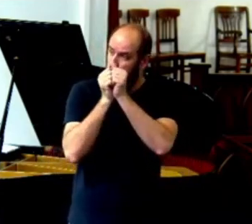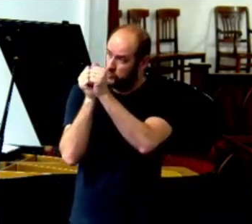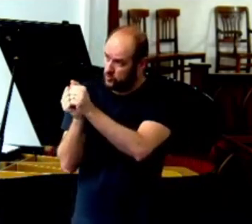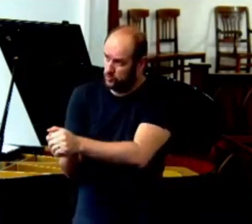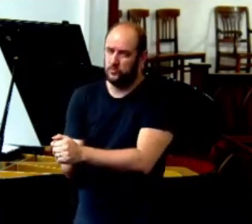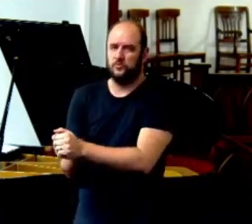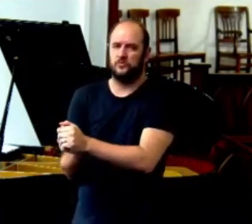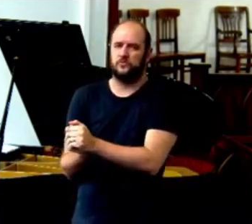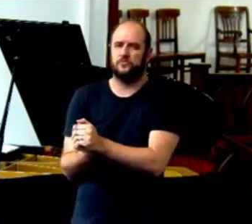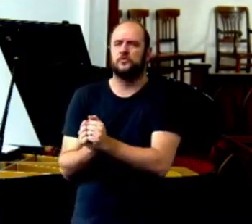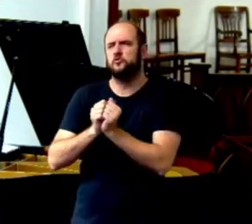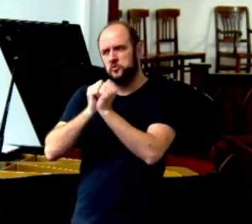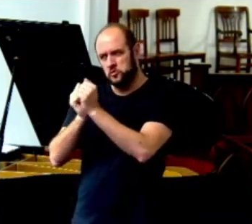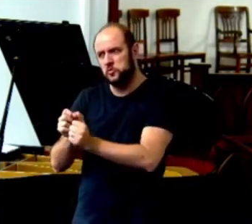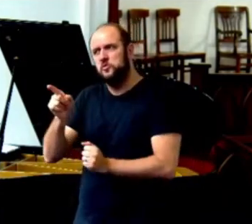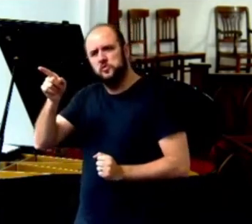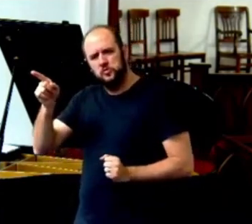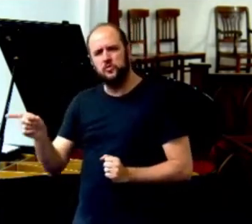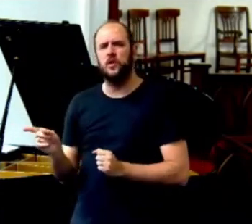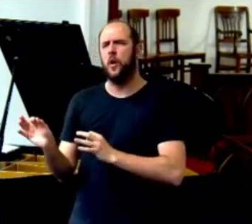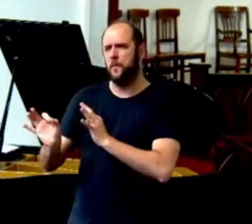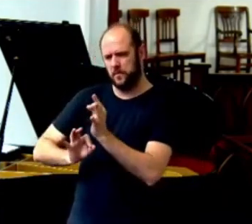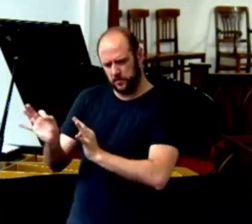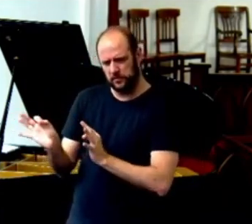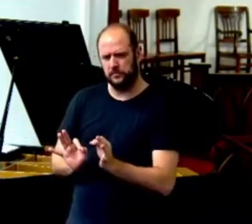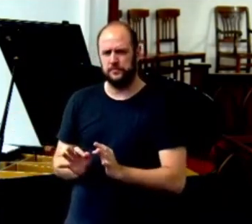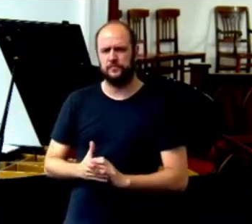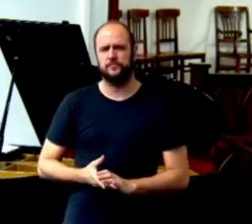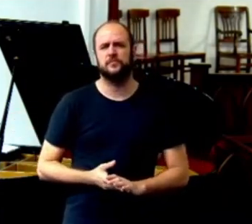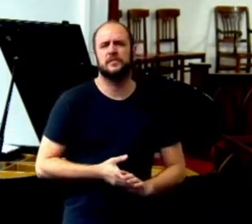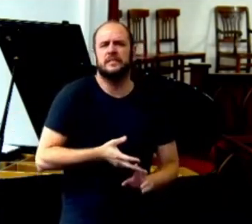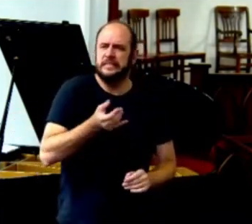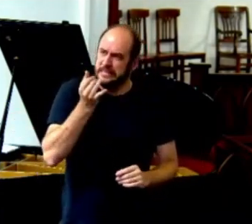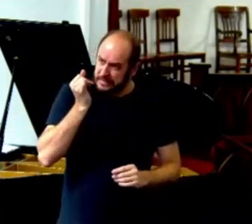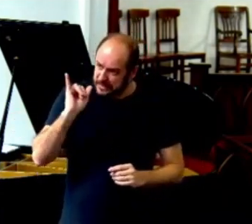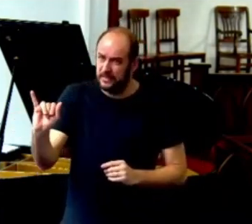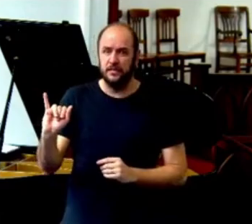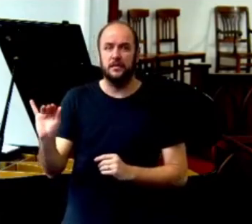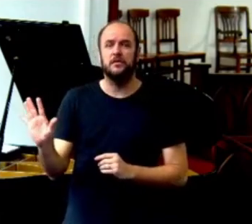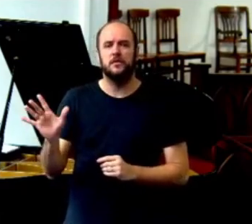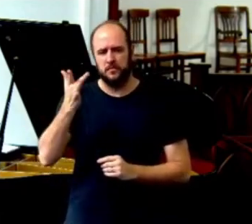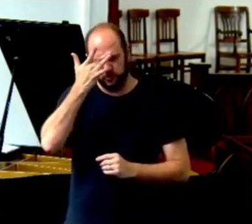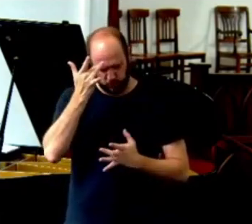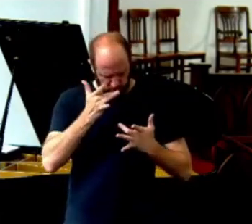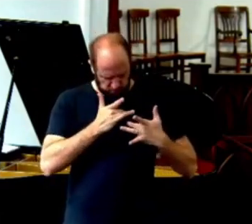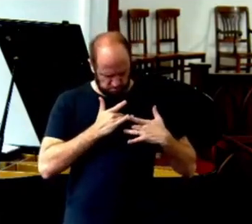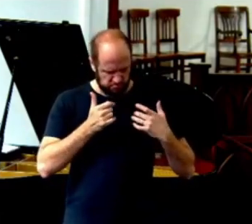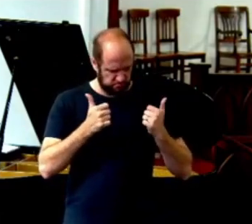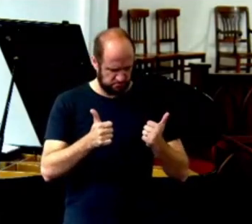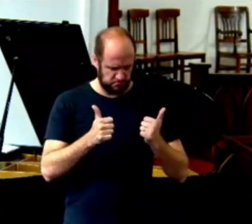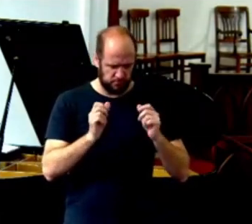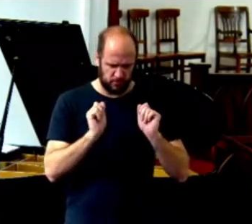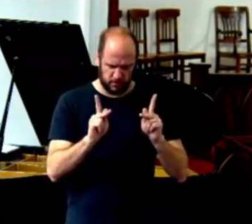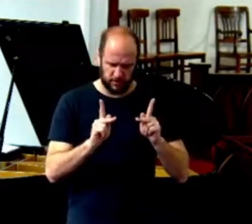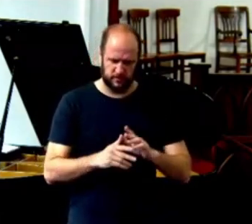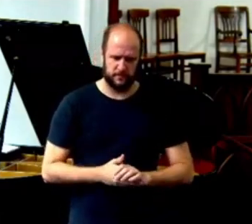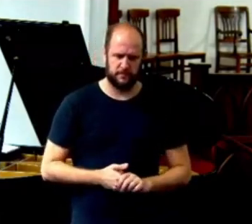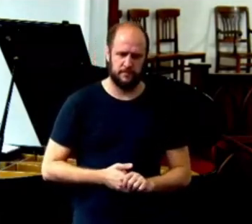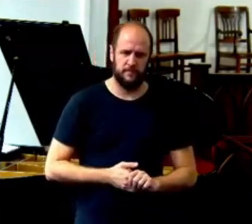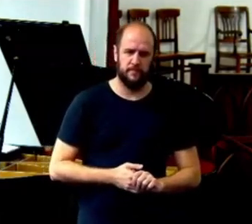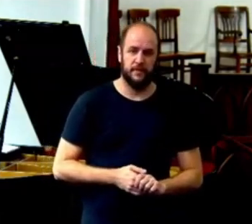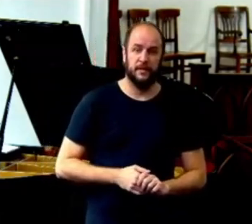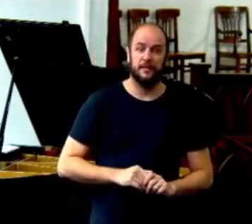irmão, para que este irmão seja repreendido, e se o irmão se quebrantar, pronto, resolveu o problema. Numa